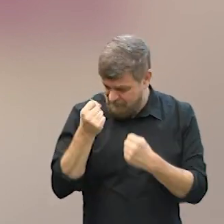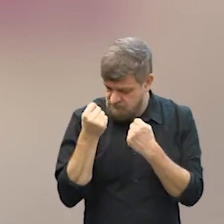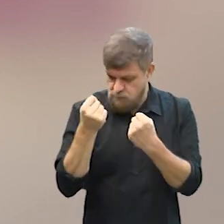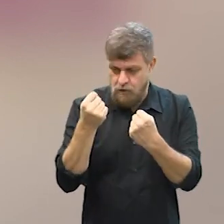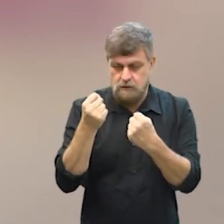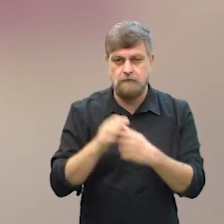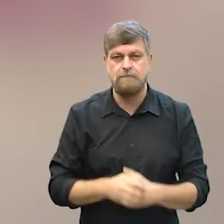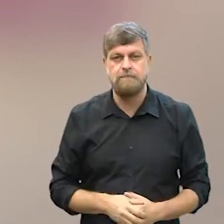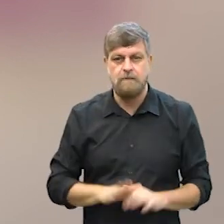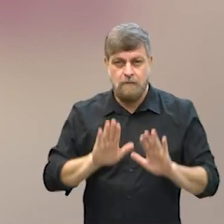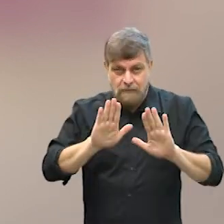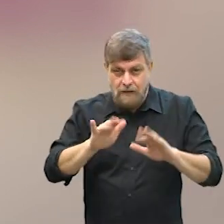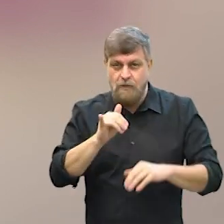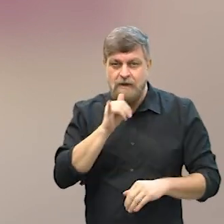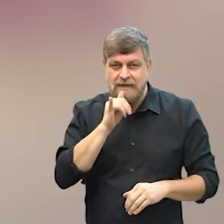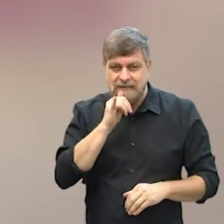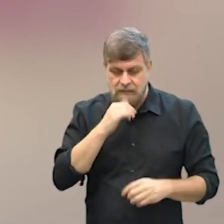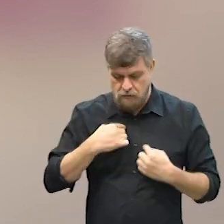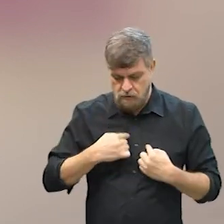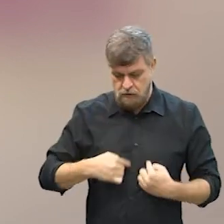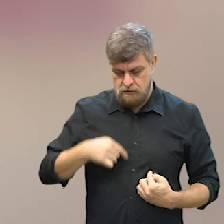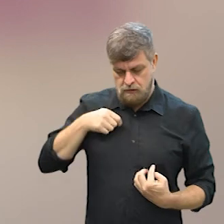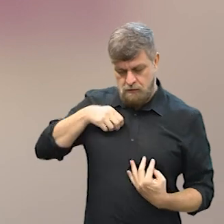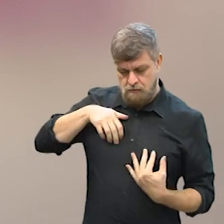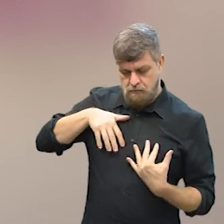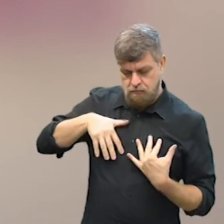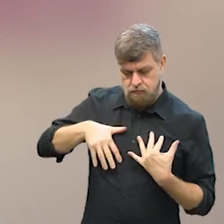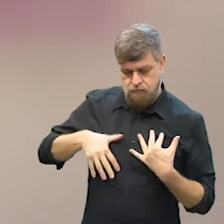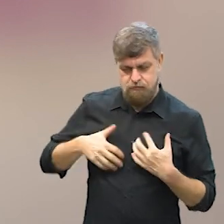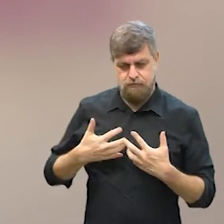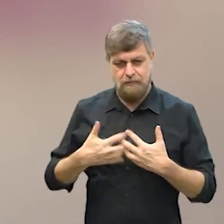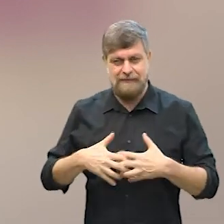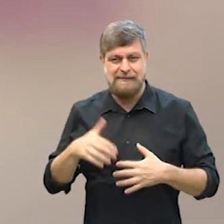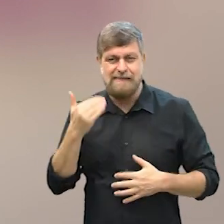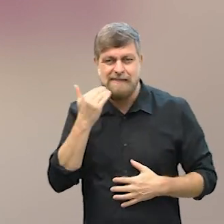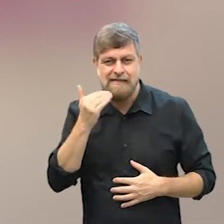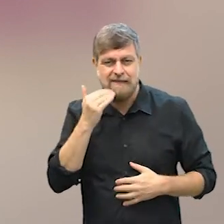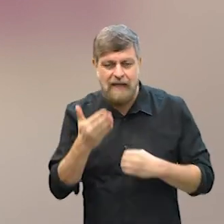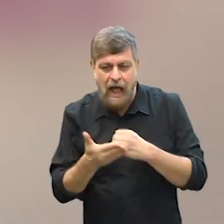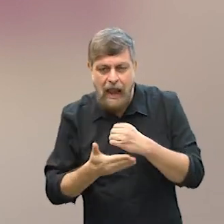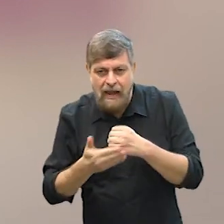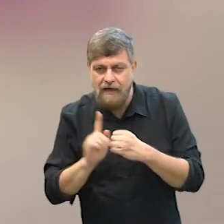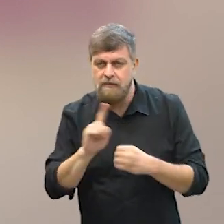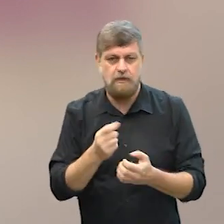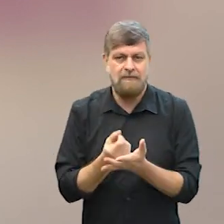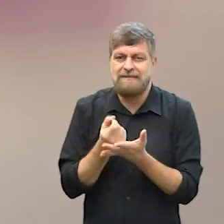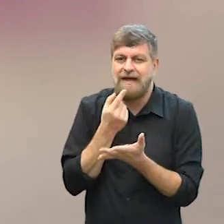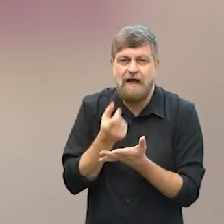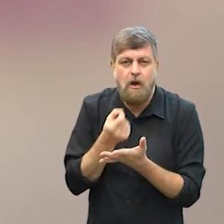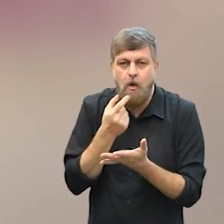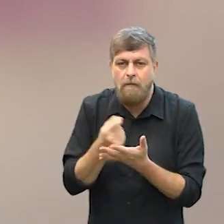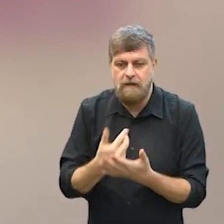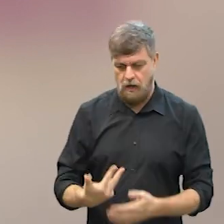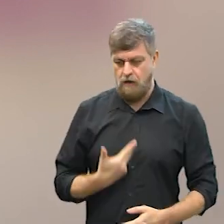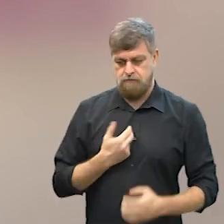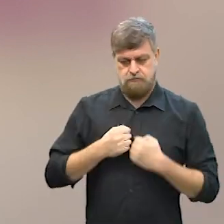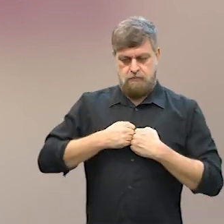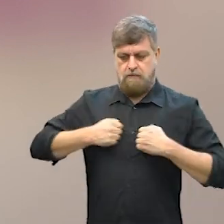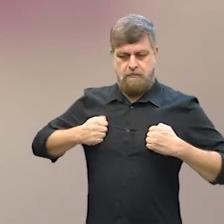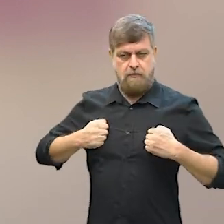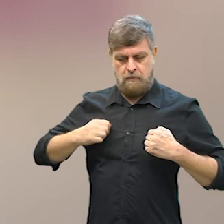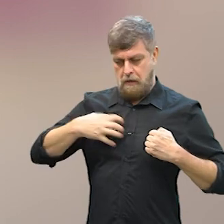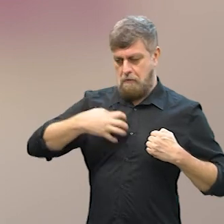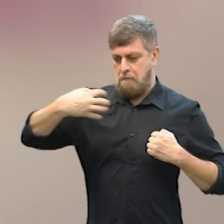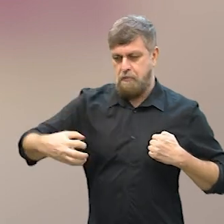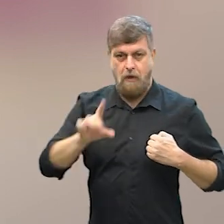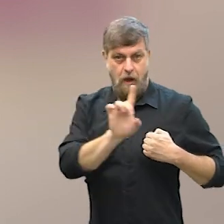maiores. Então, a hipertensão pulmonar leve, ela não necessita de um tratamento com remédios ou com operações, com cirurgias,